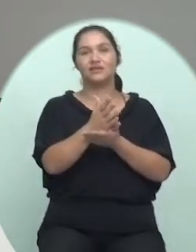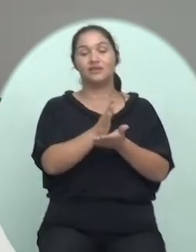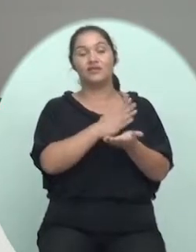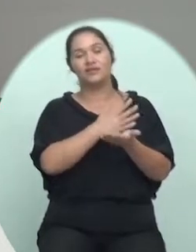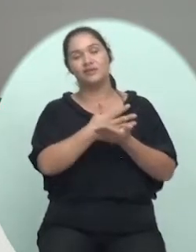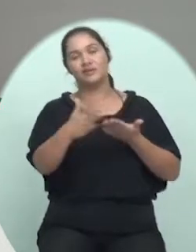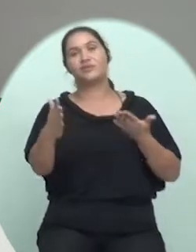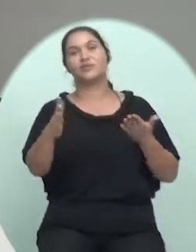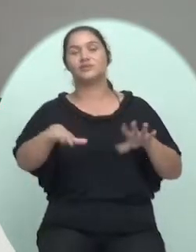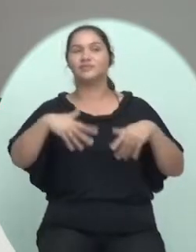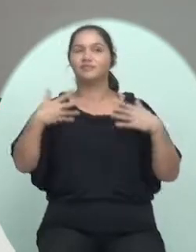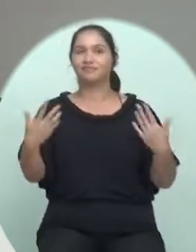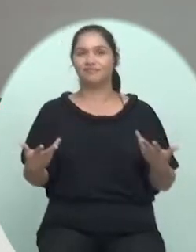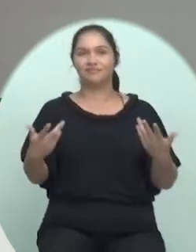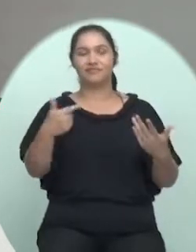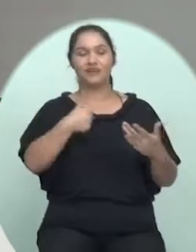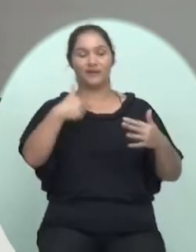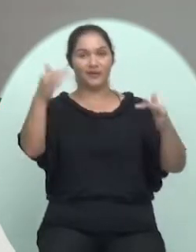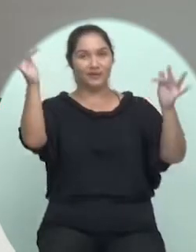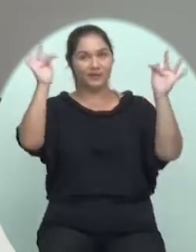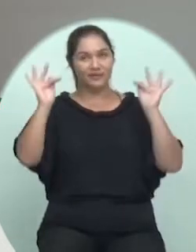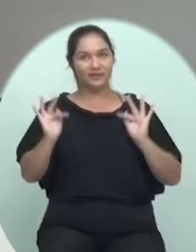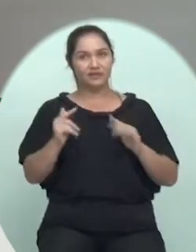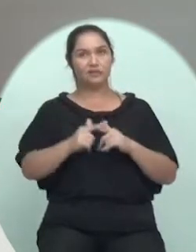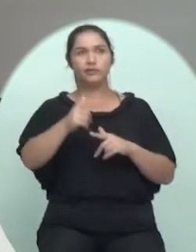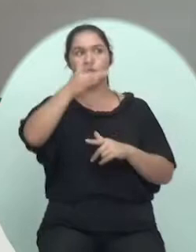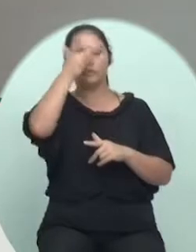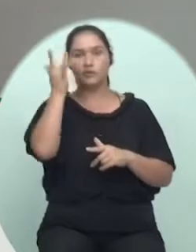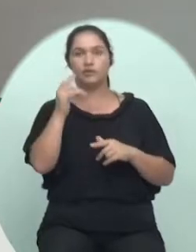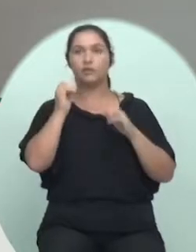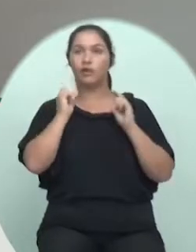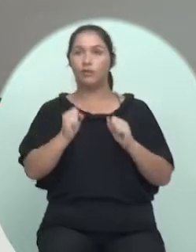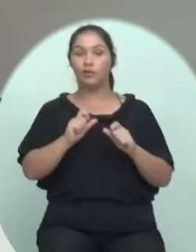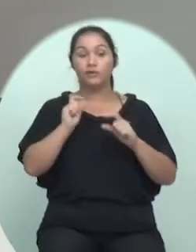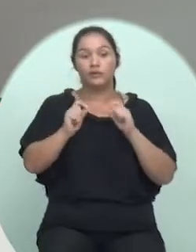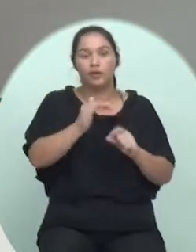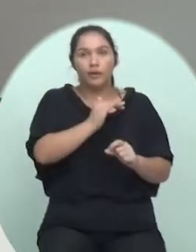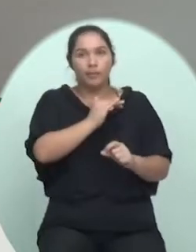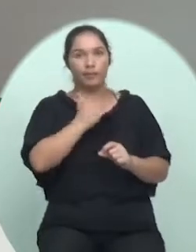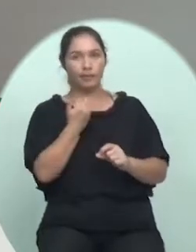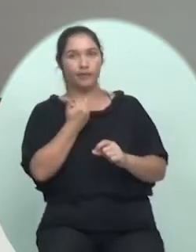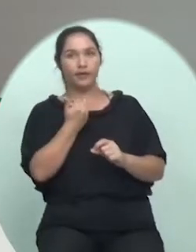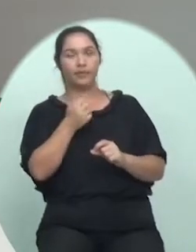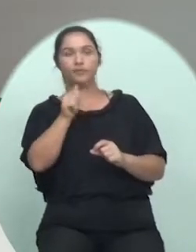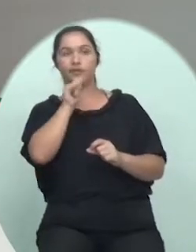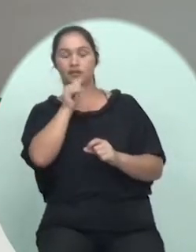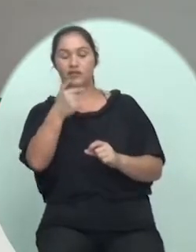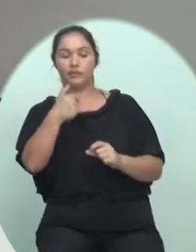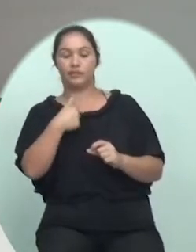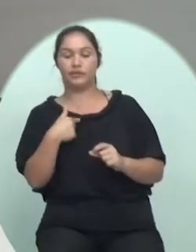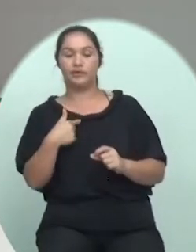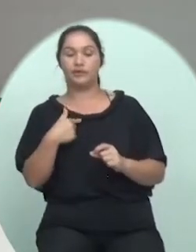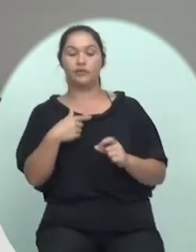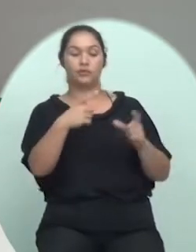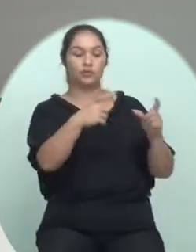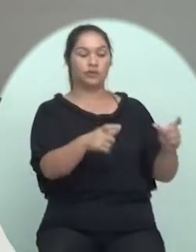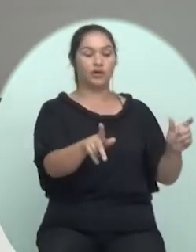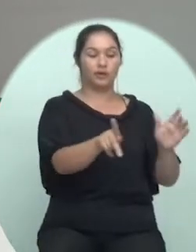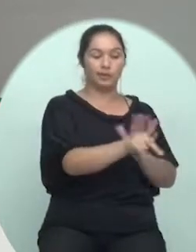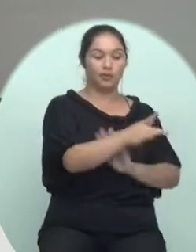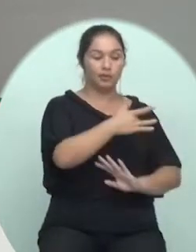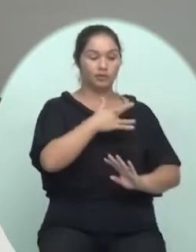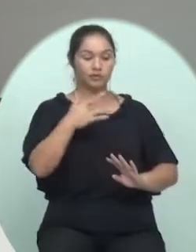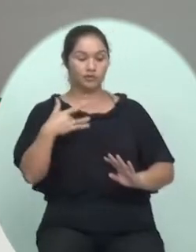porque quantas pessoas podem morrer? Eu cheguei na unidade de saúde com um paciente com a perna